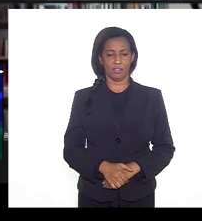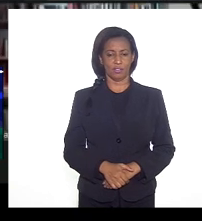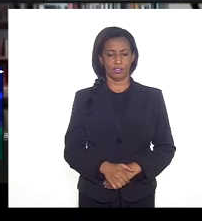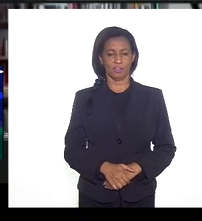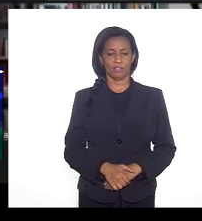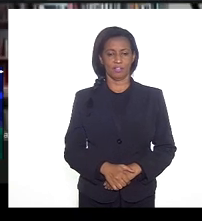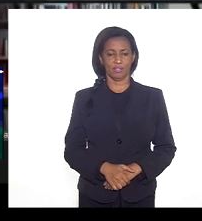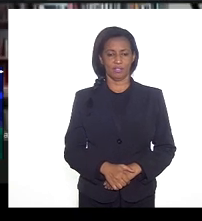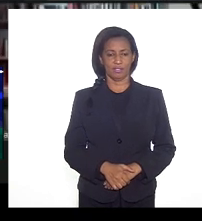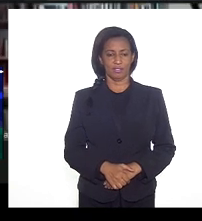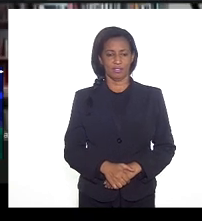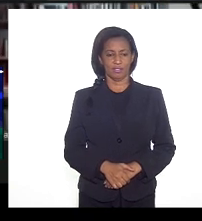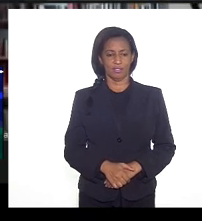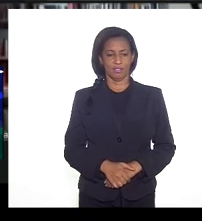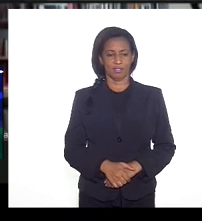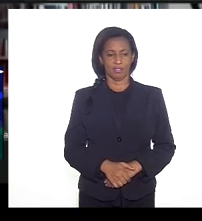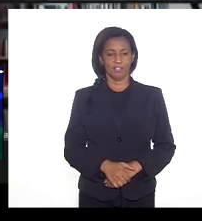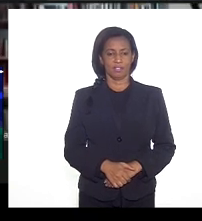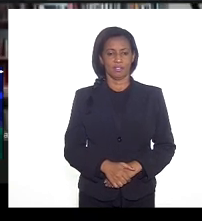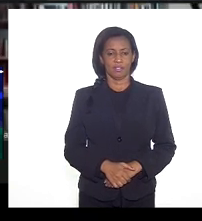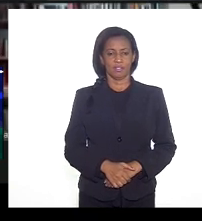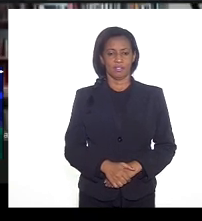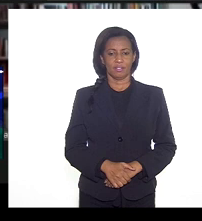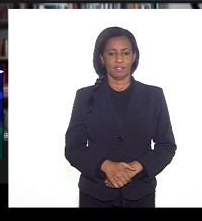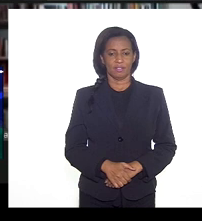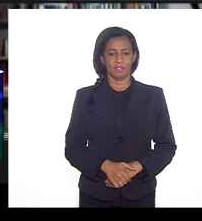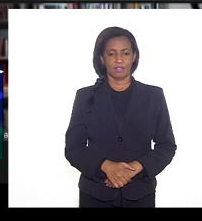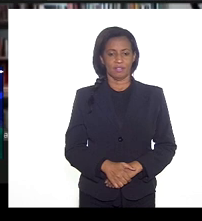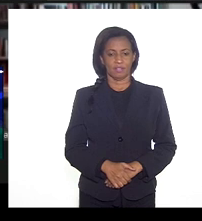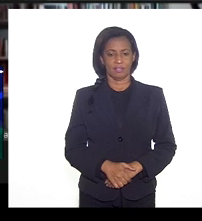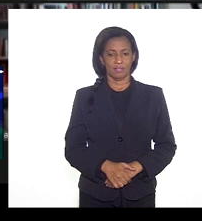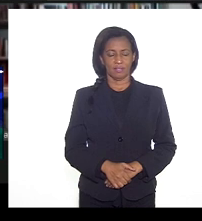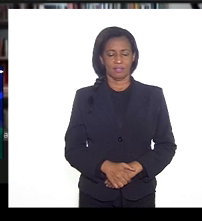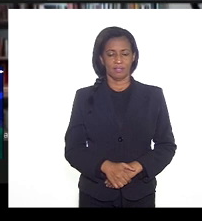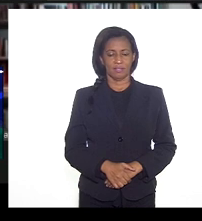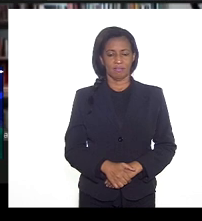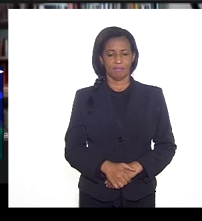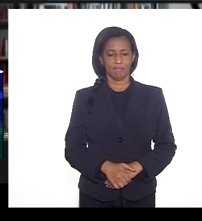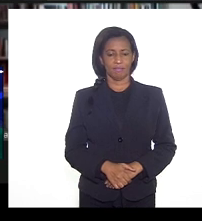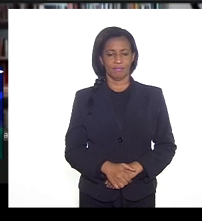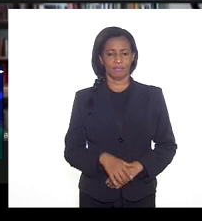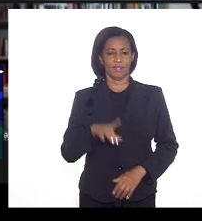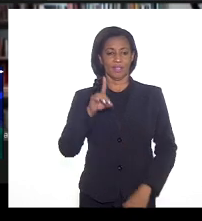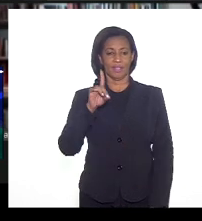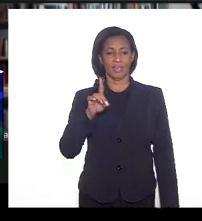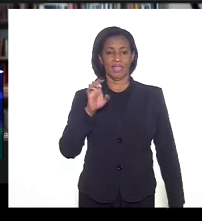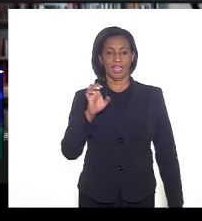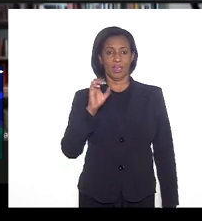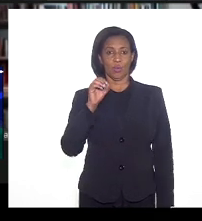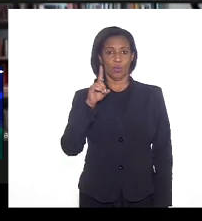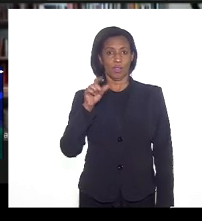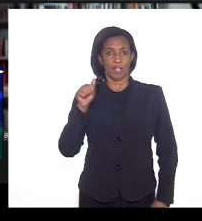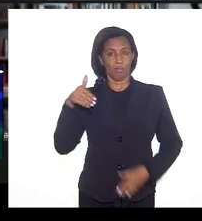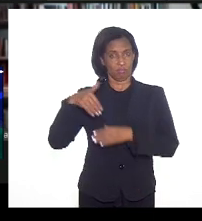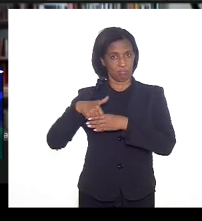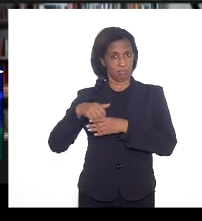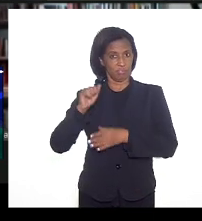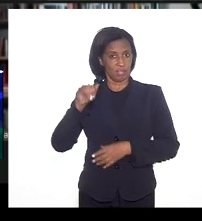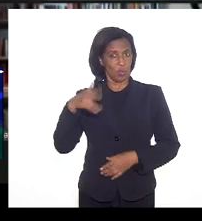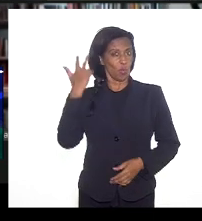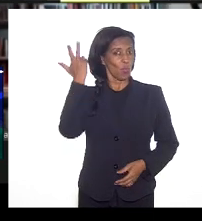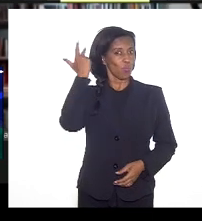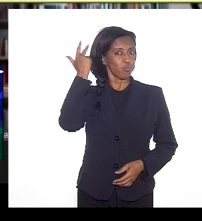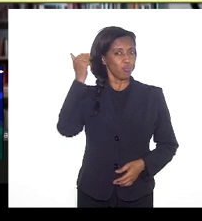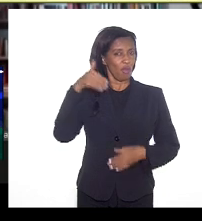congelou vamos vamos Deodalto votou sim deputado Eleomar Coelho